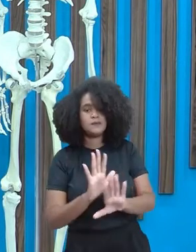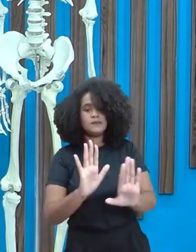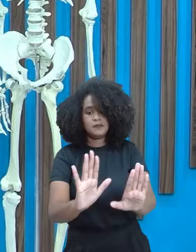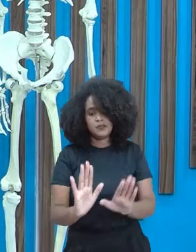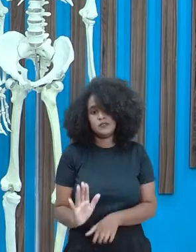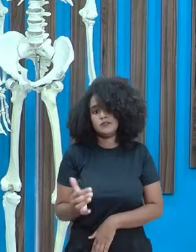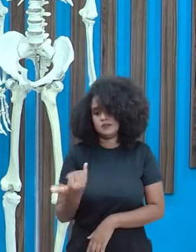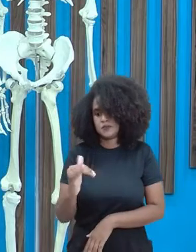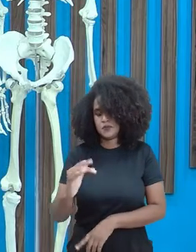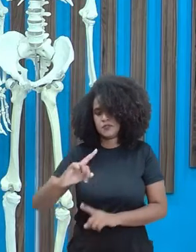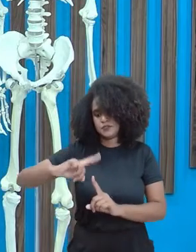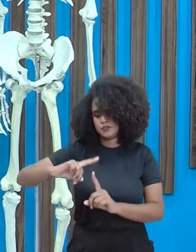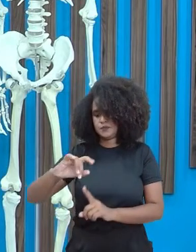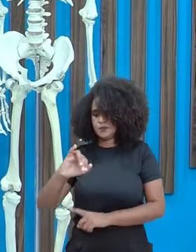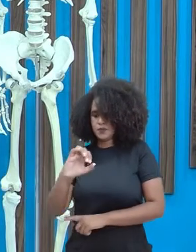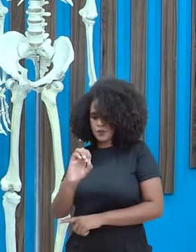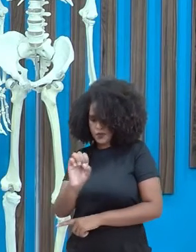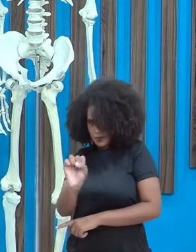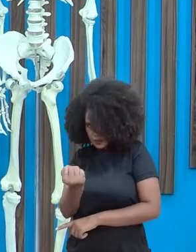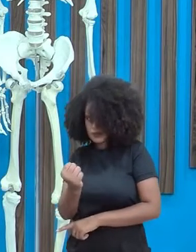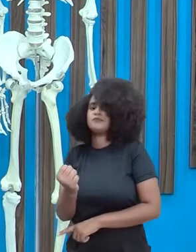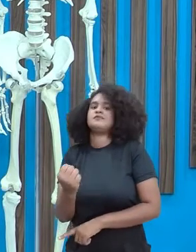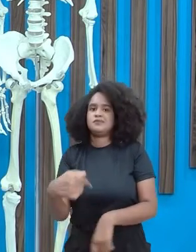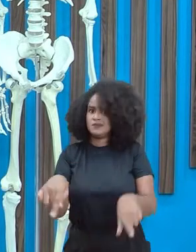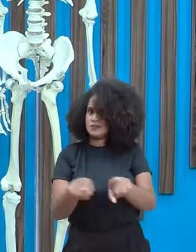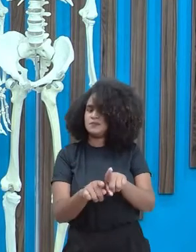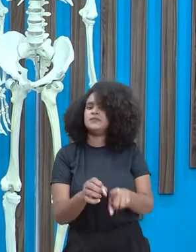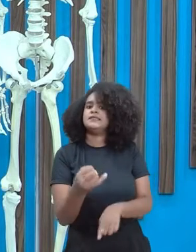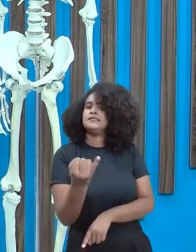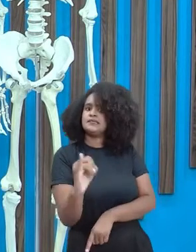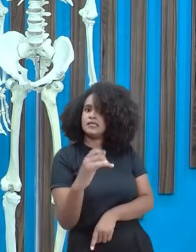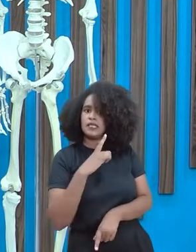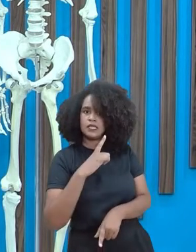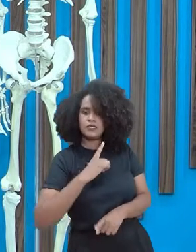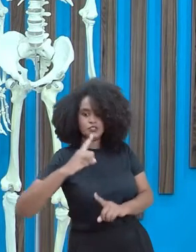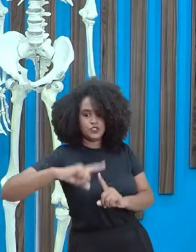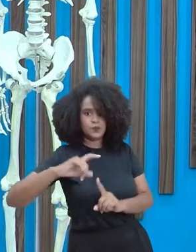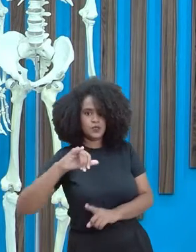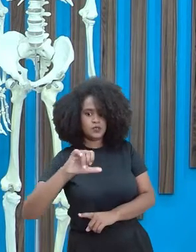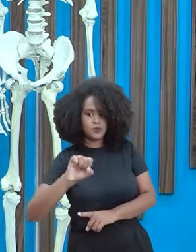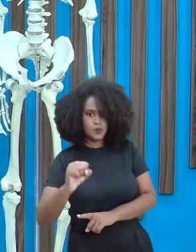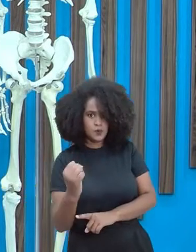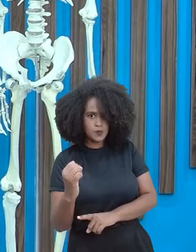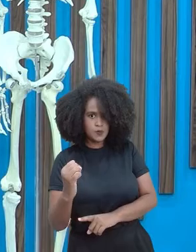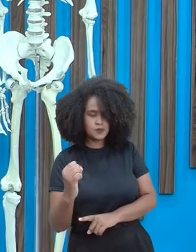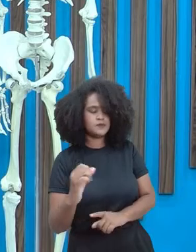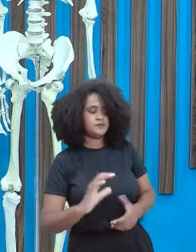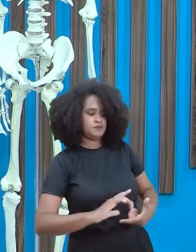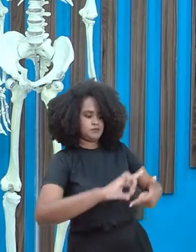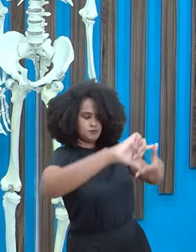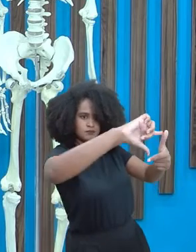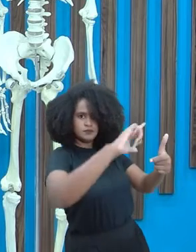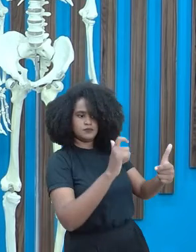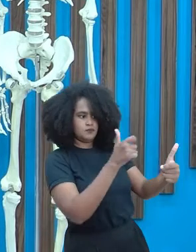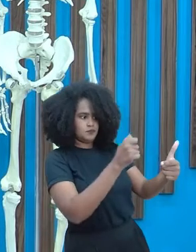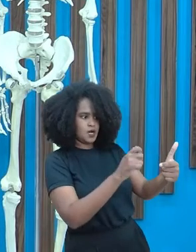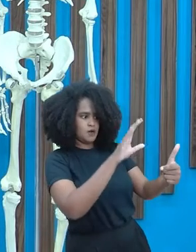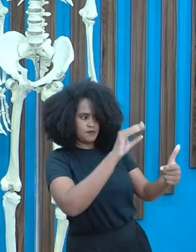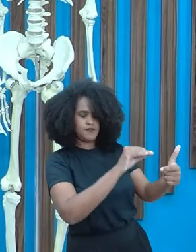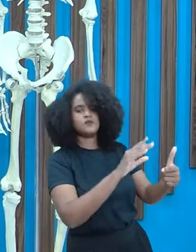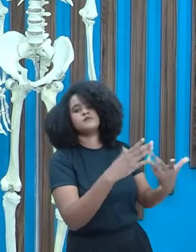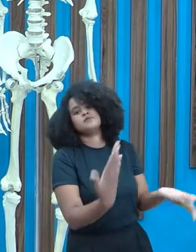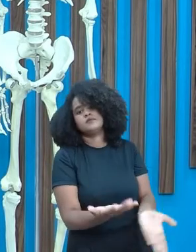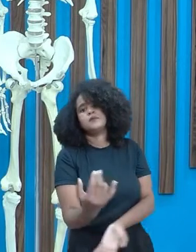tem o QR Code para iOS. Então, se você tem o celular iOS, temos aí agora um outro QR Code.